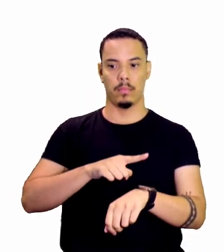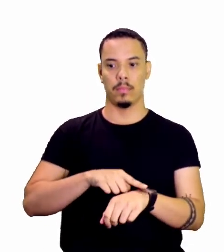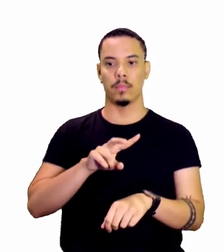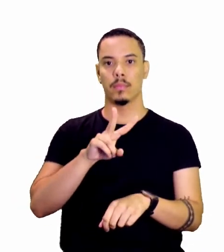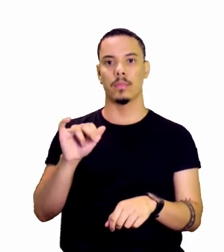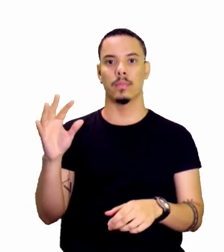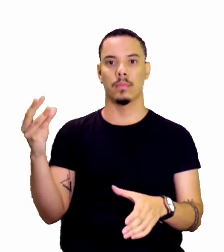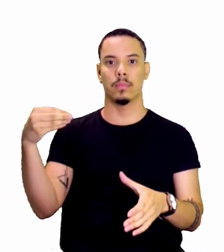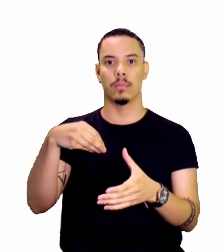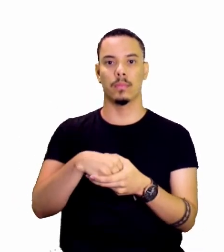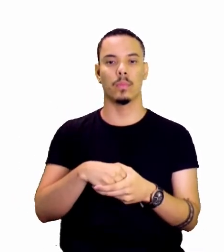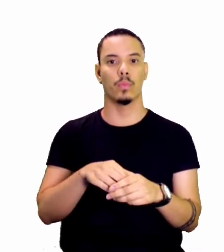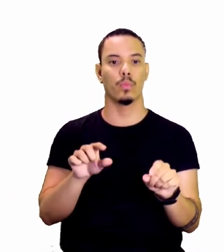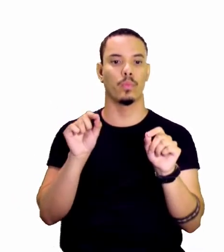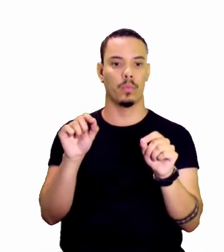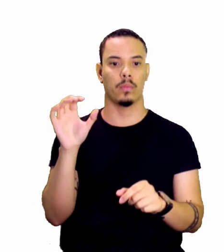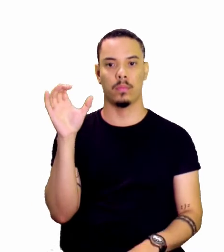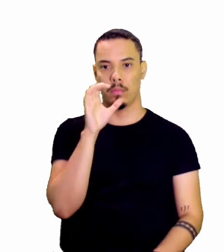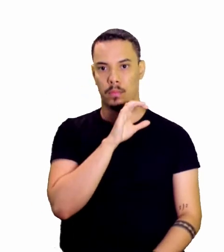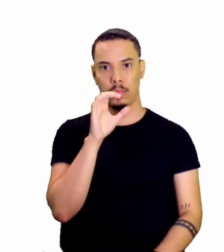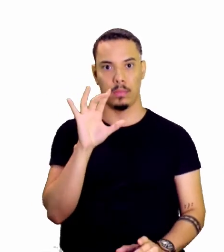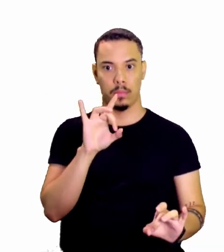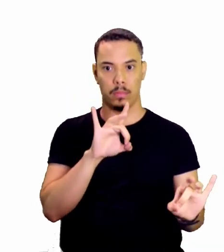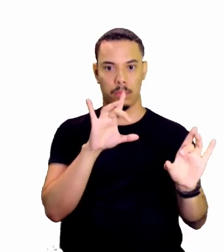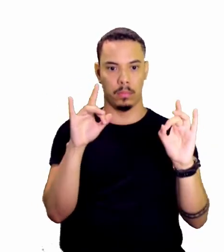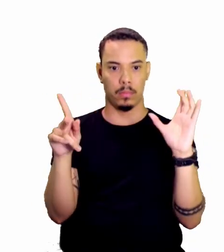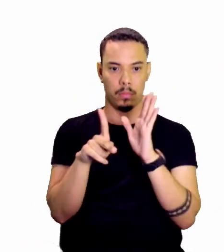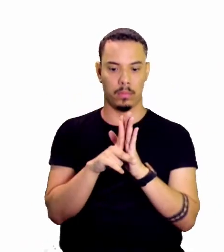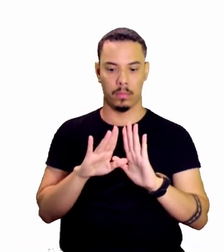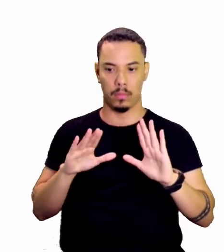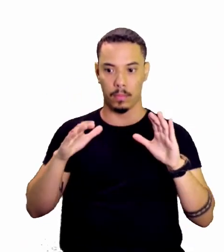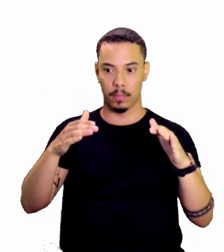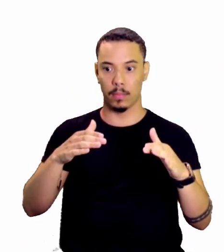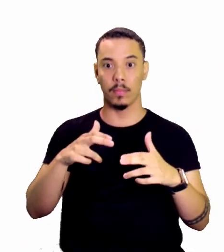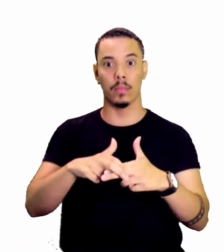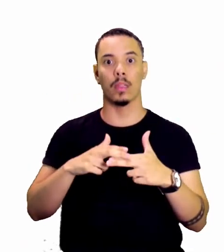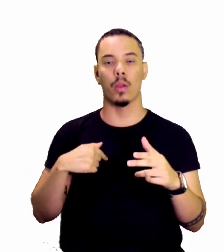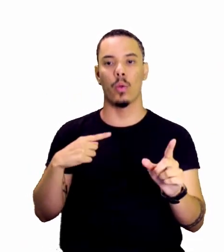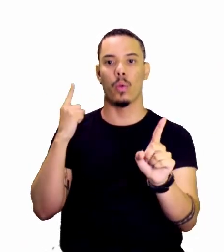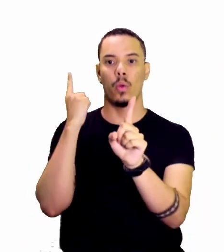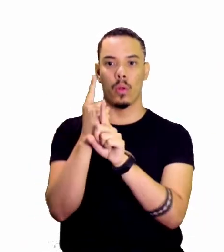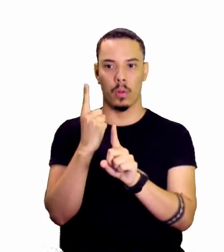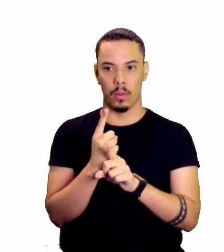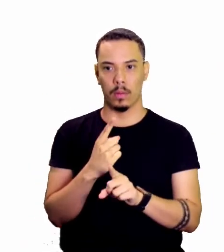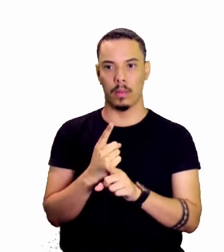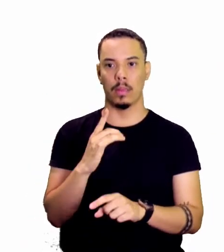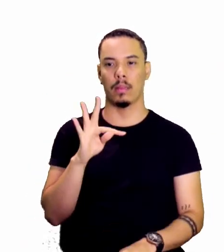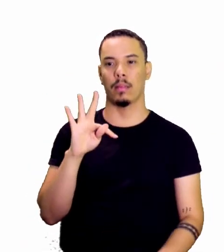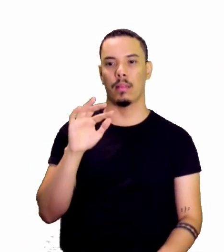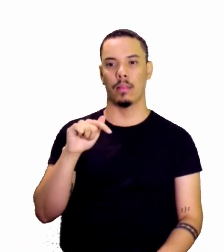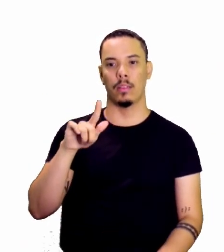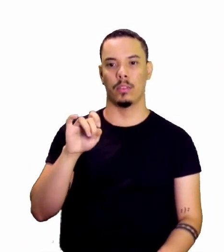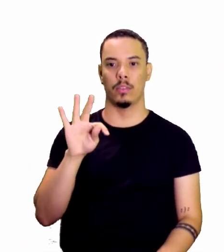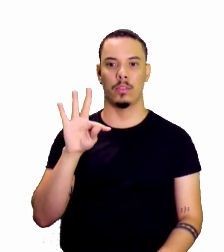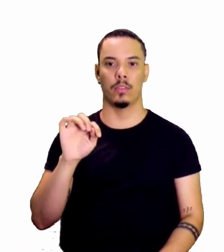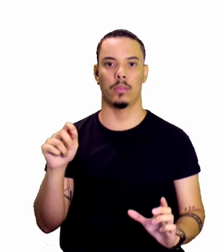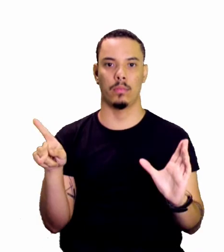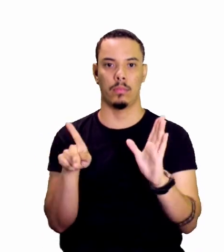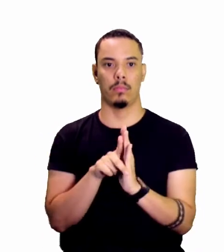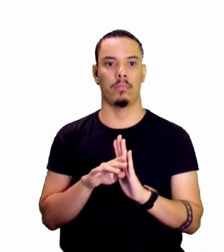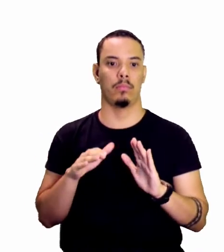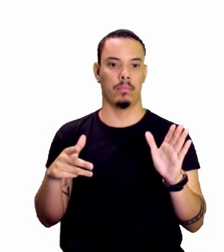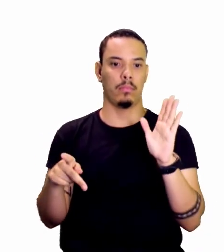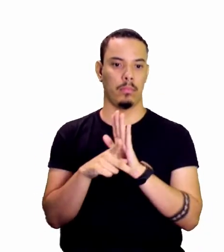segundo ele vai estar o quê com uma velocidade específica né Então temos que encontrar a tangente nesse